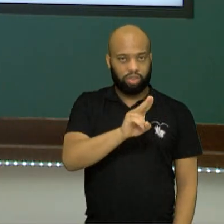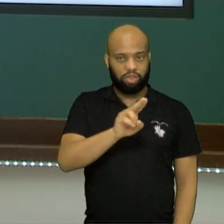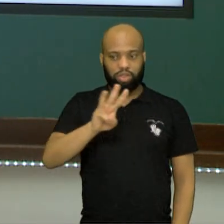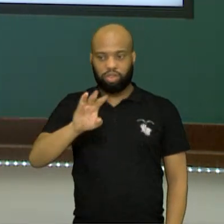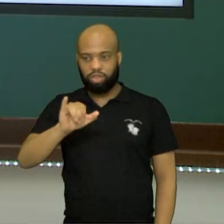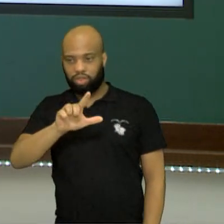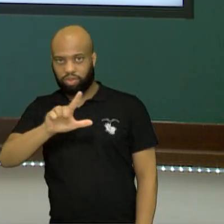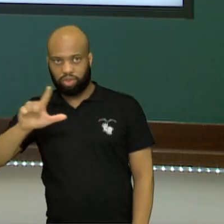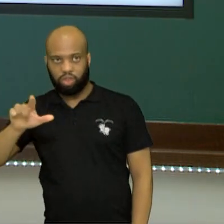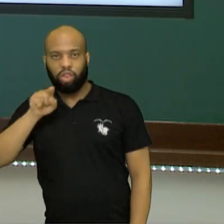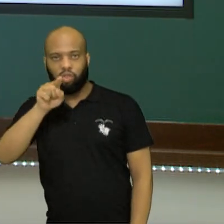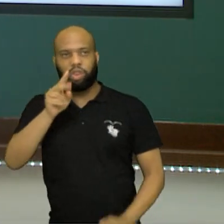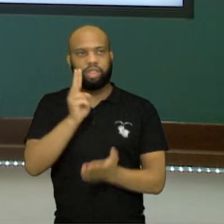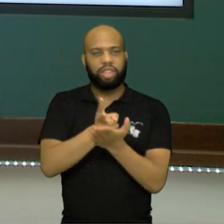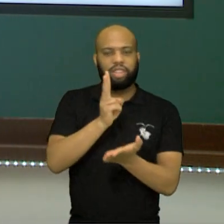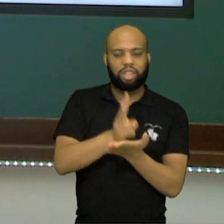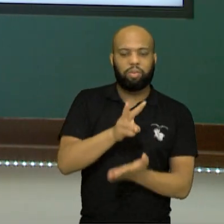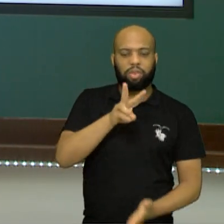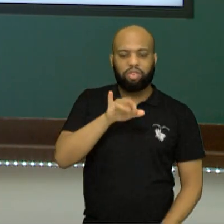meu irmão.